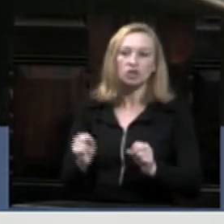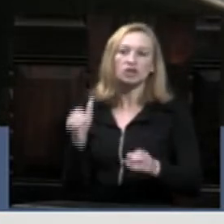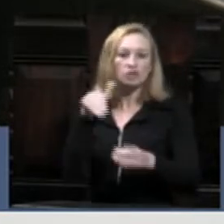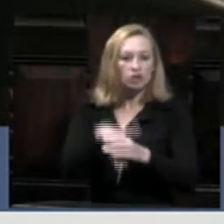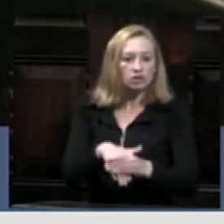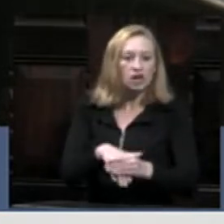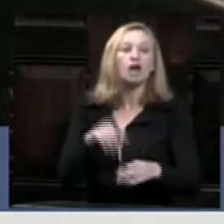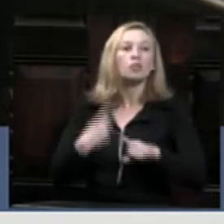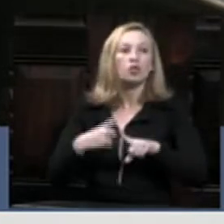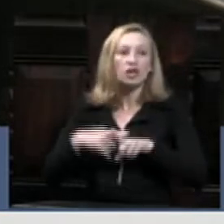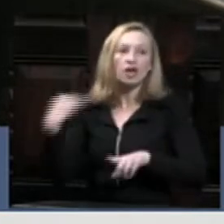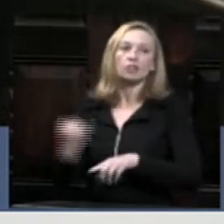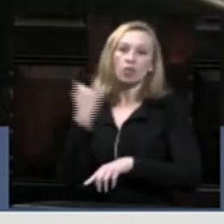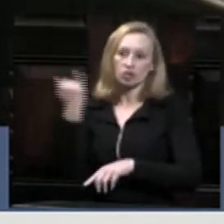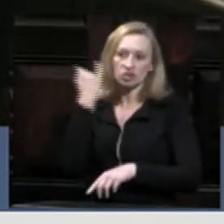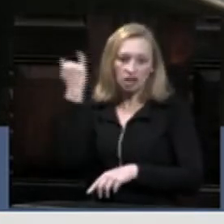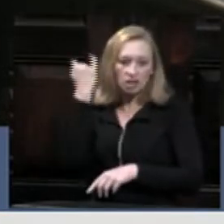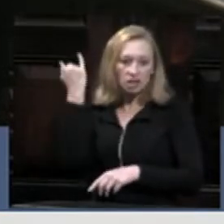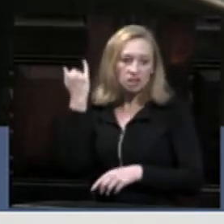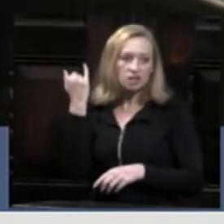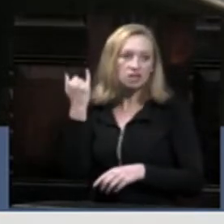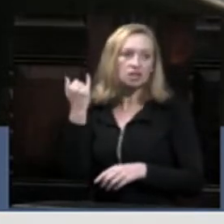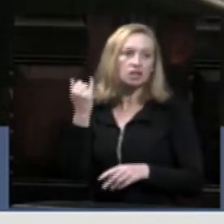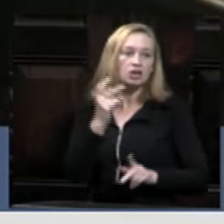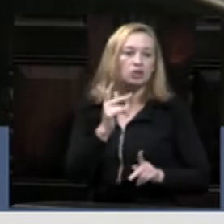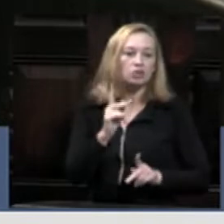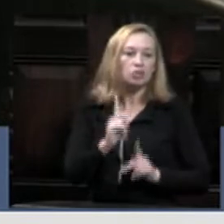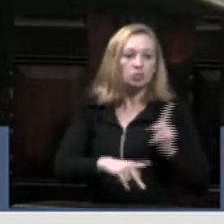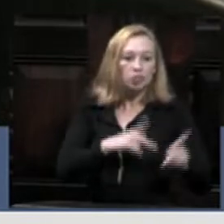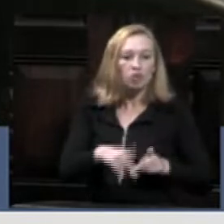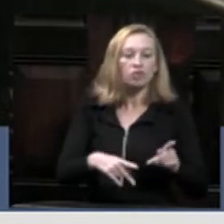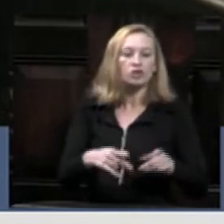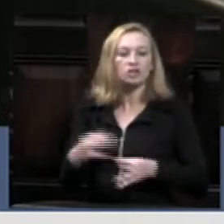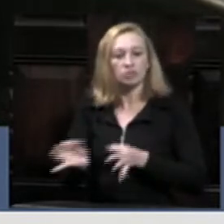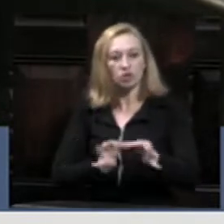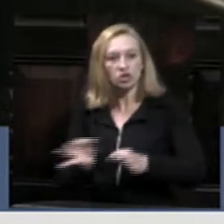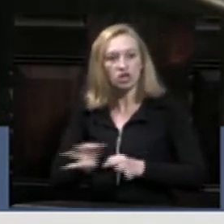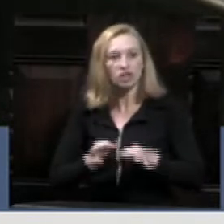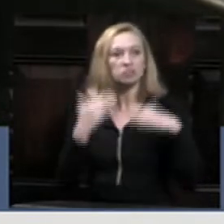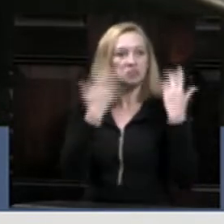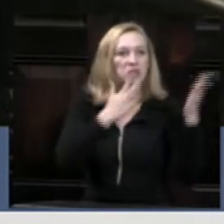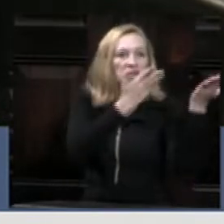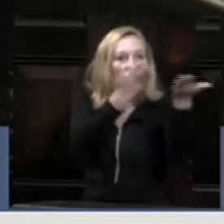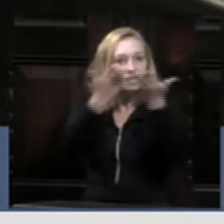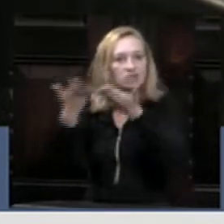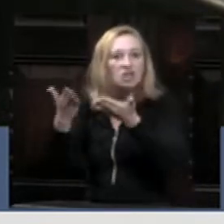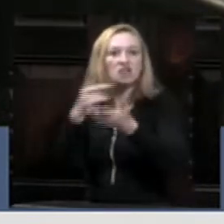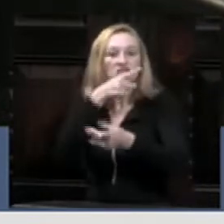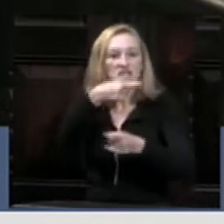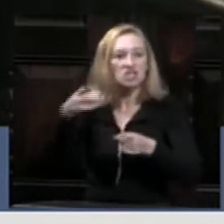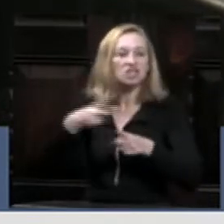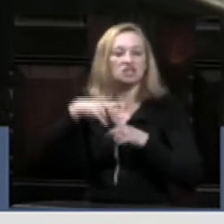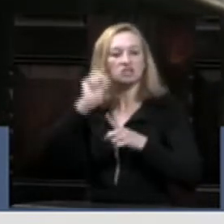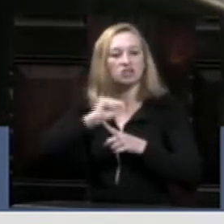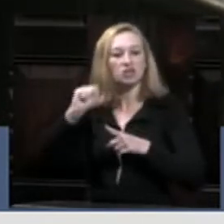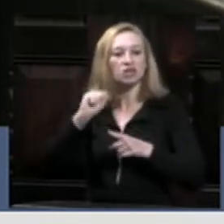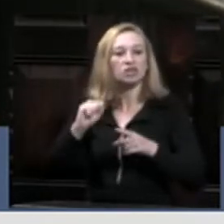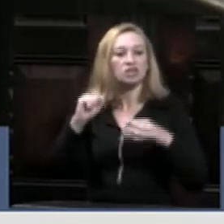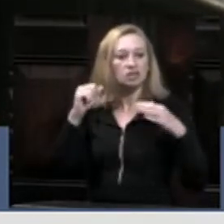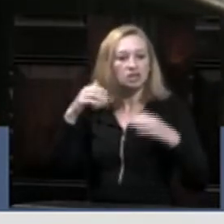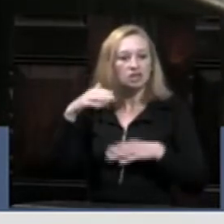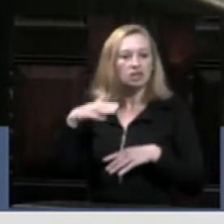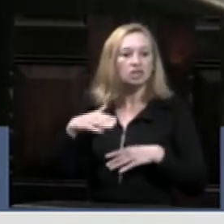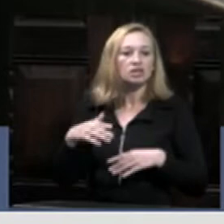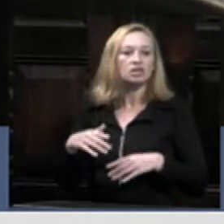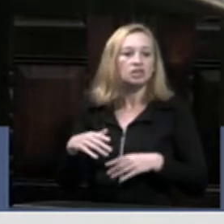de suma importância para a corporação esse projeto. Então, saúdo a todos vocês, vocês são mais que merecedores e sucesso que possamos